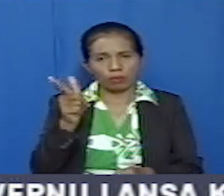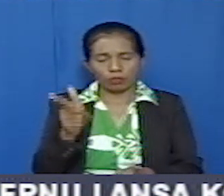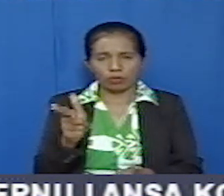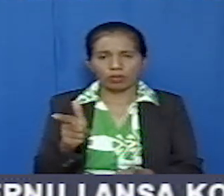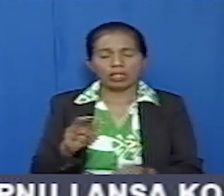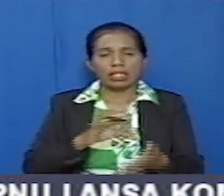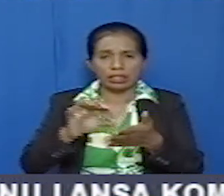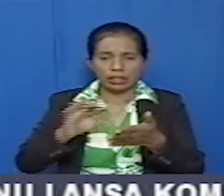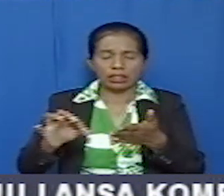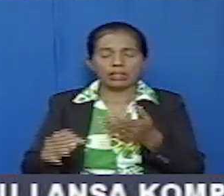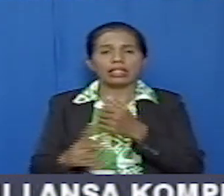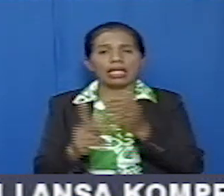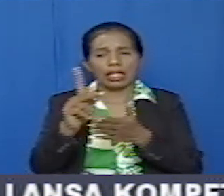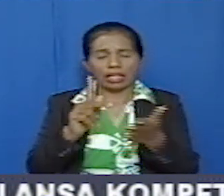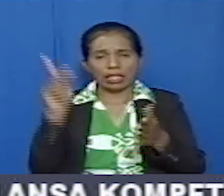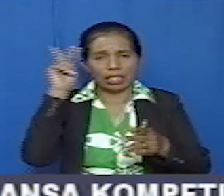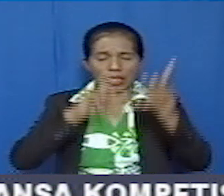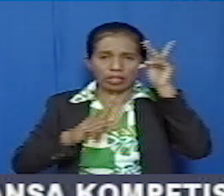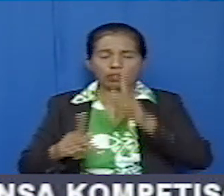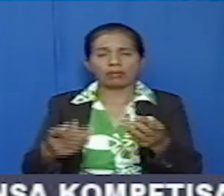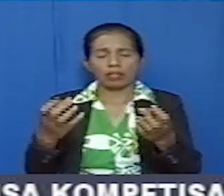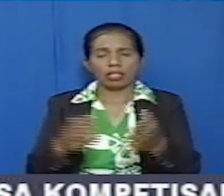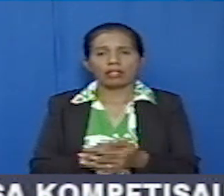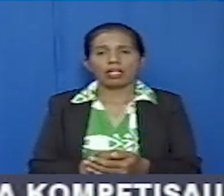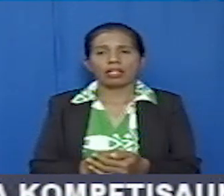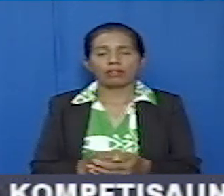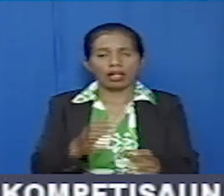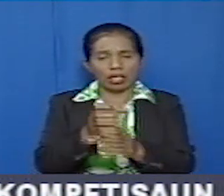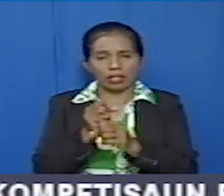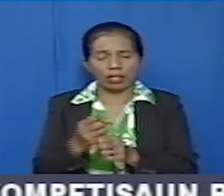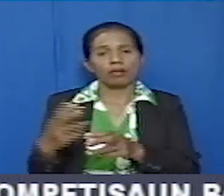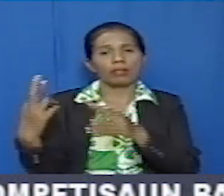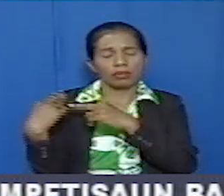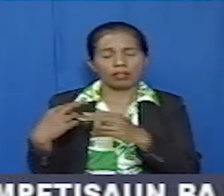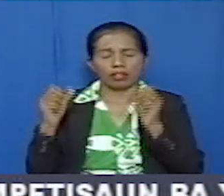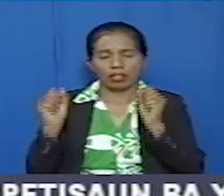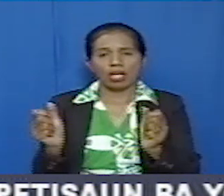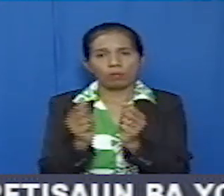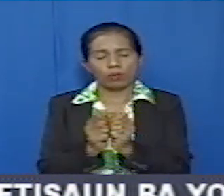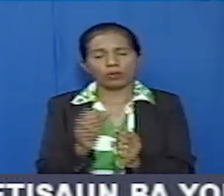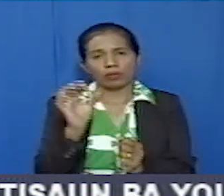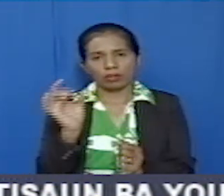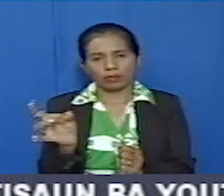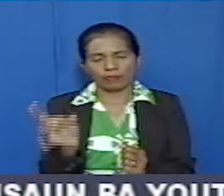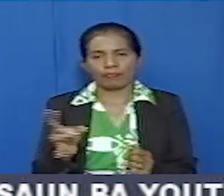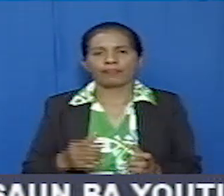caso peculato administração denosa abuso poder no ma administração Hamutu Kliu